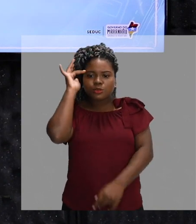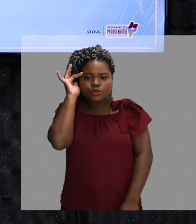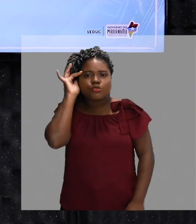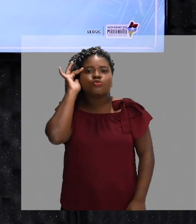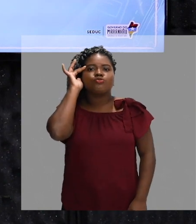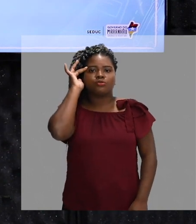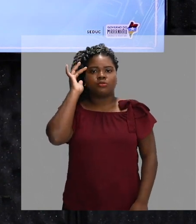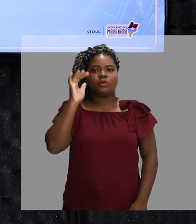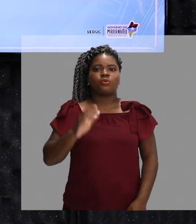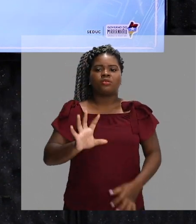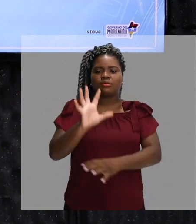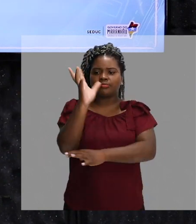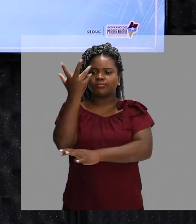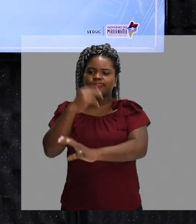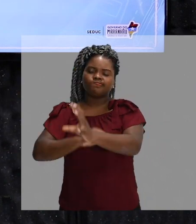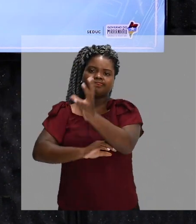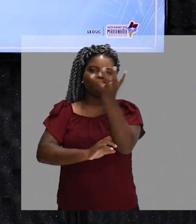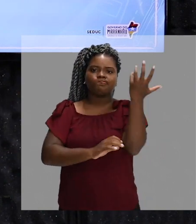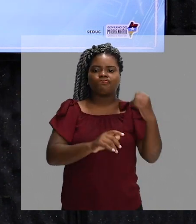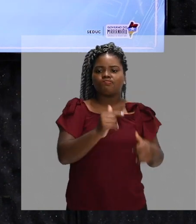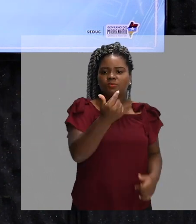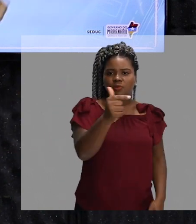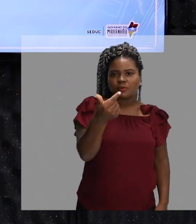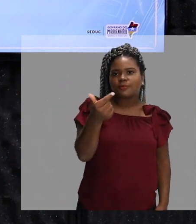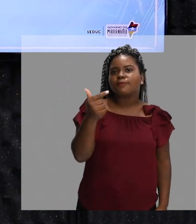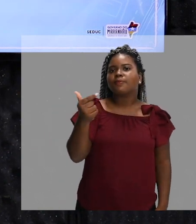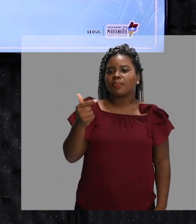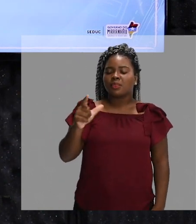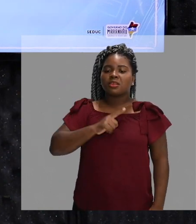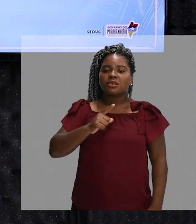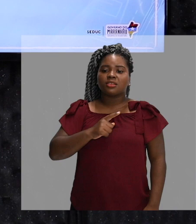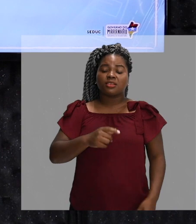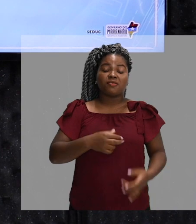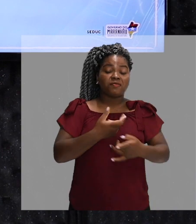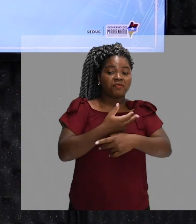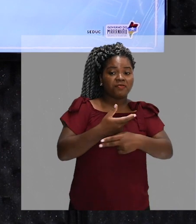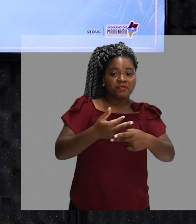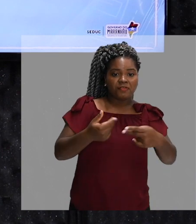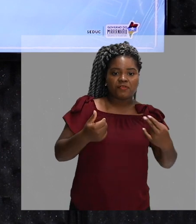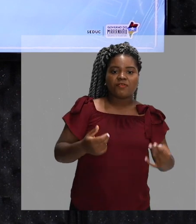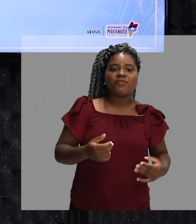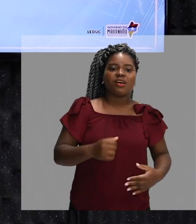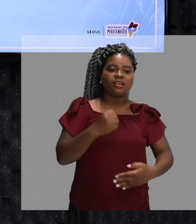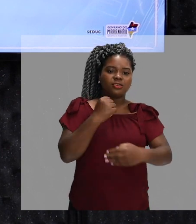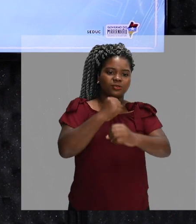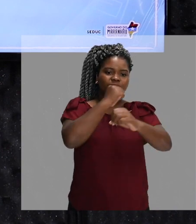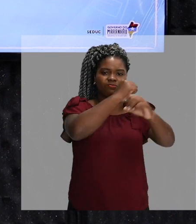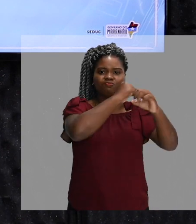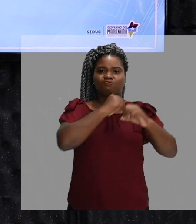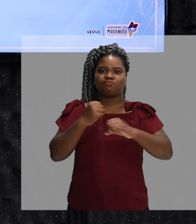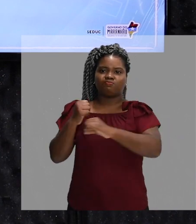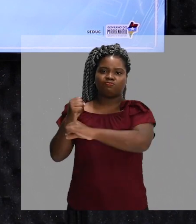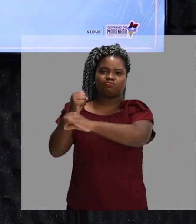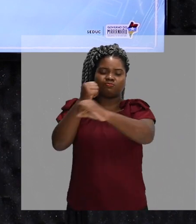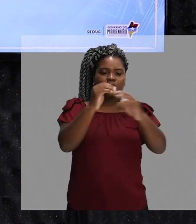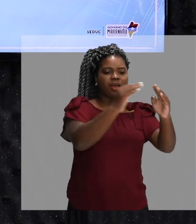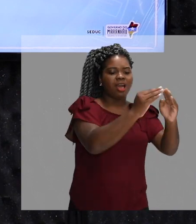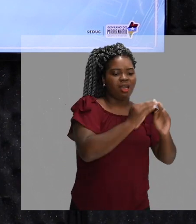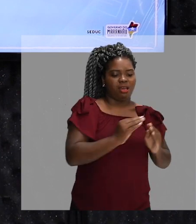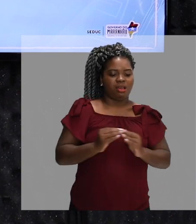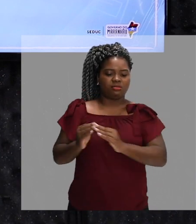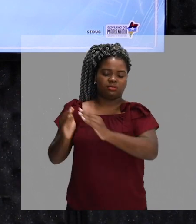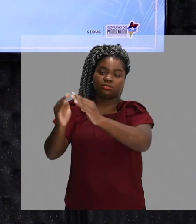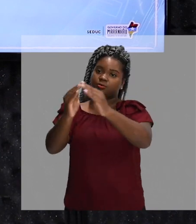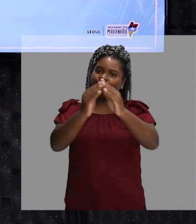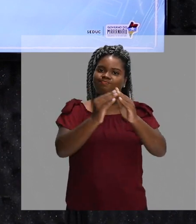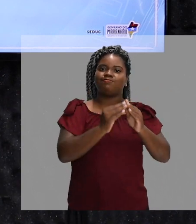cobertura vegetal, com uma grande quantidade de construções. Então, é uma área bastante antropizada, que sofreu